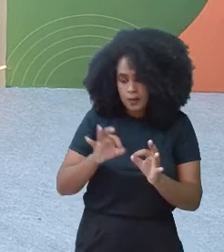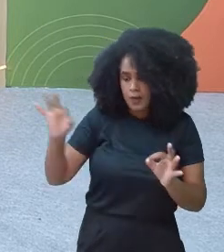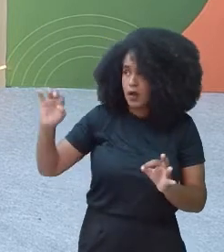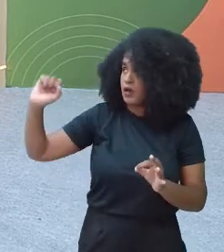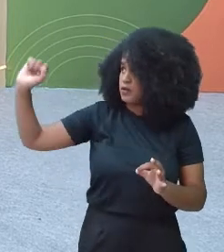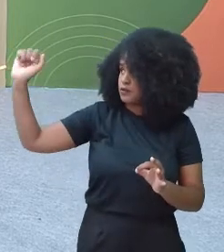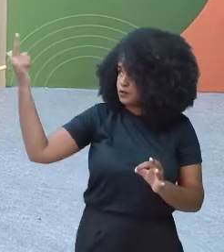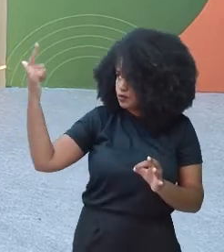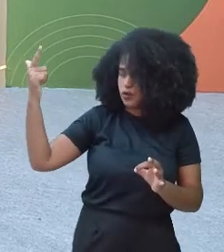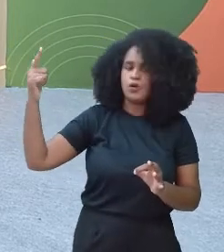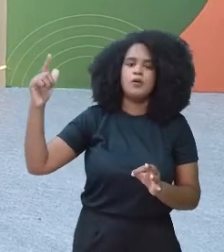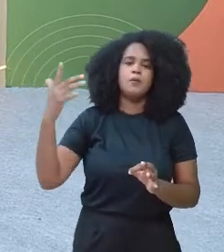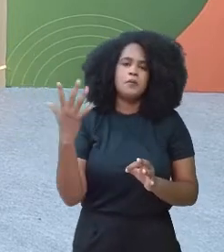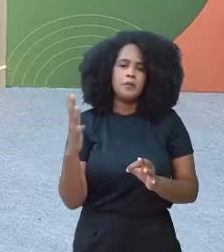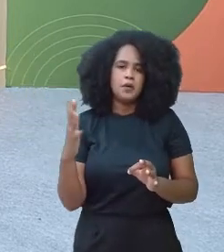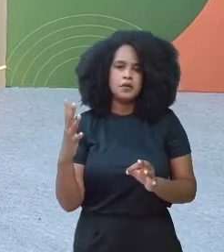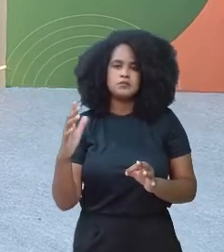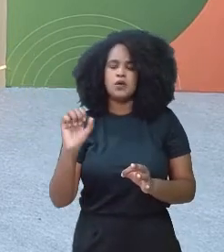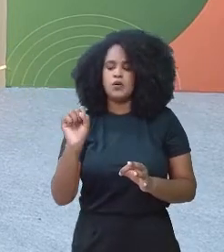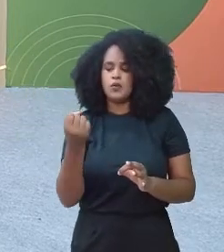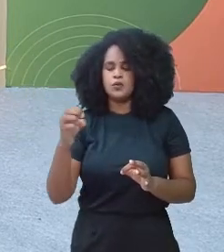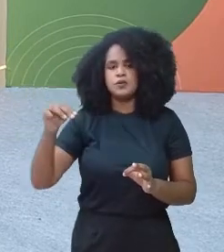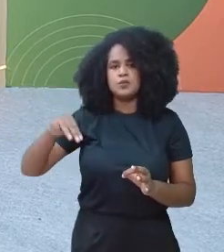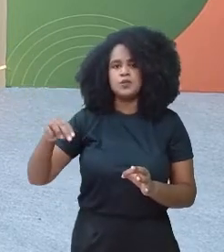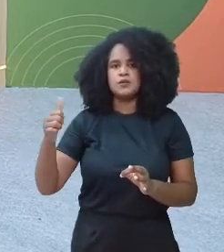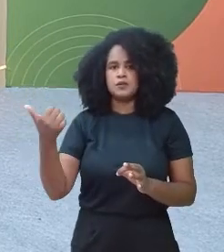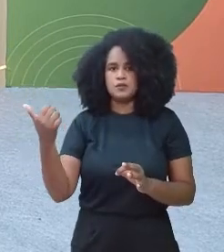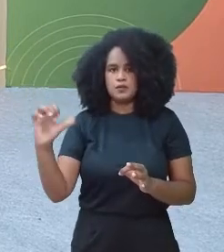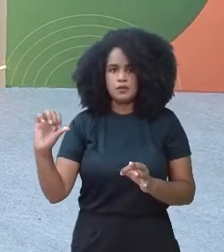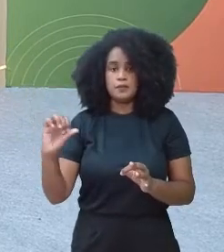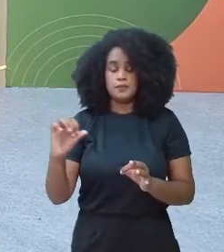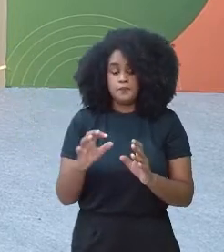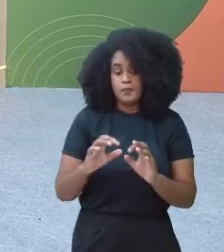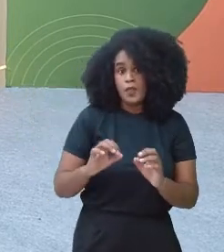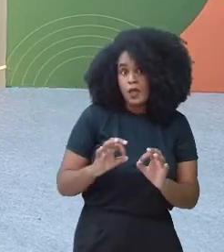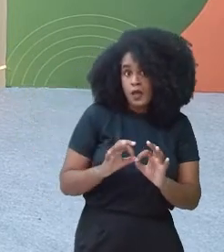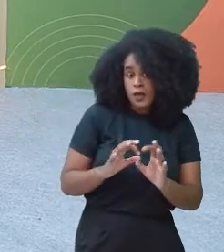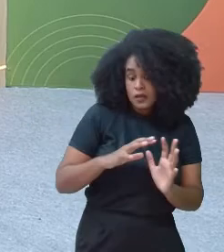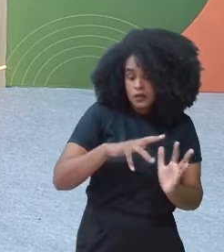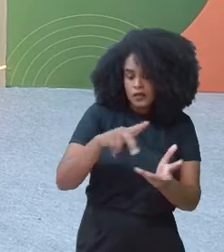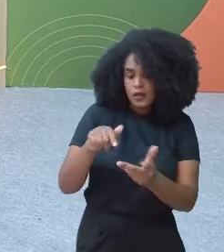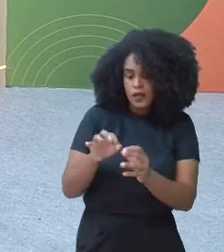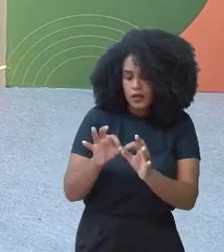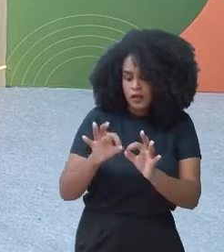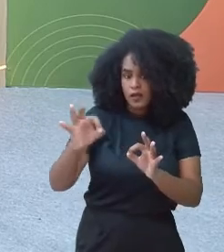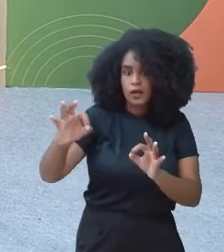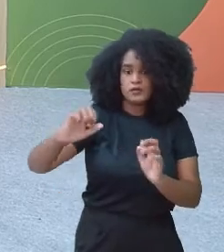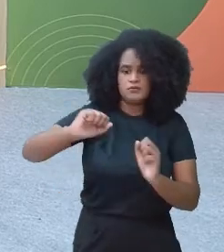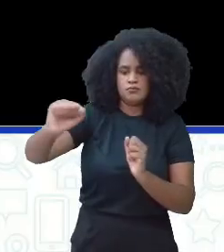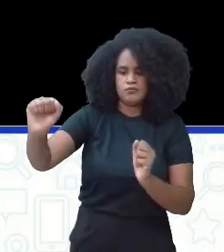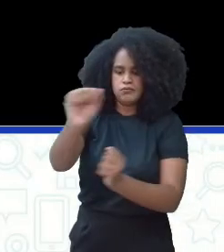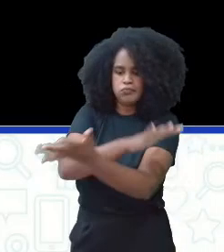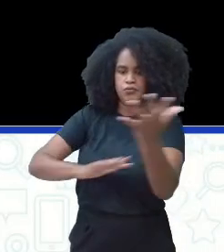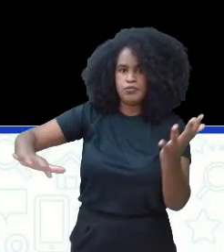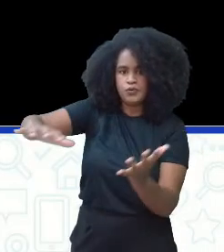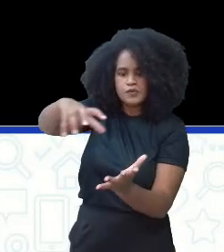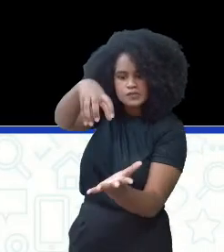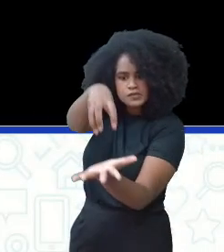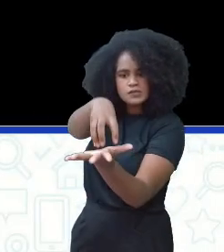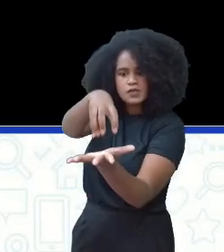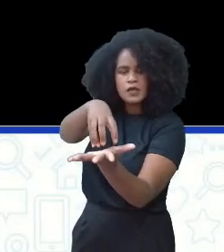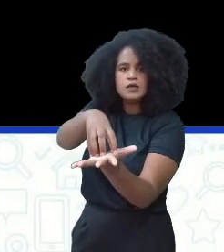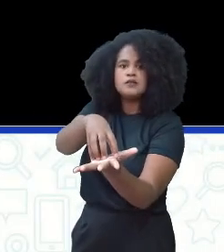e 16 segundos aproximadamente. Para o centro da Via Láctea, a gente tem 25 mil anos-luz. Então,